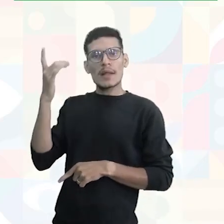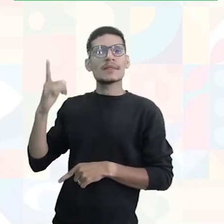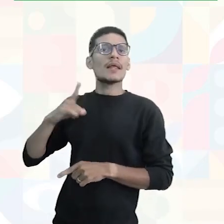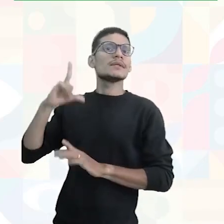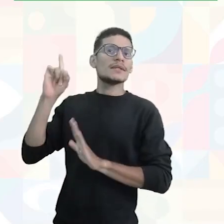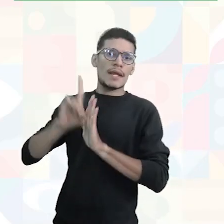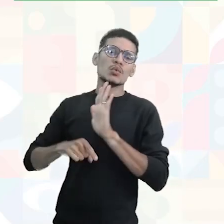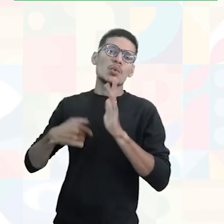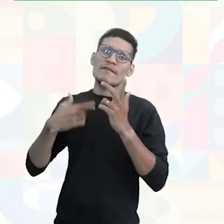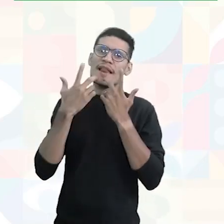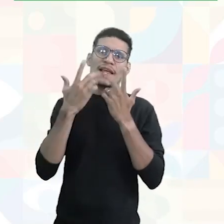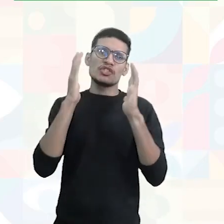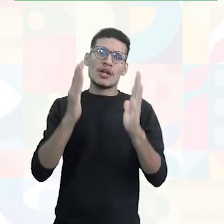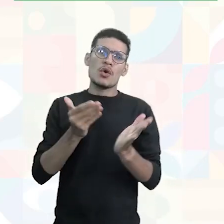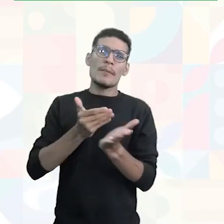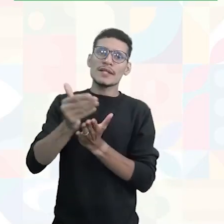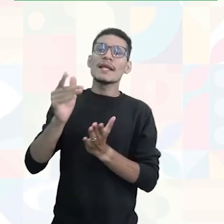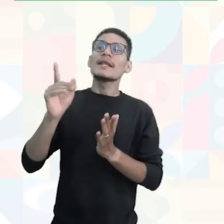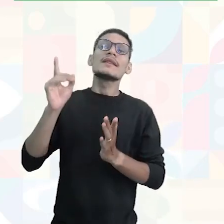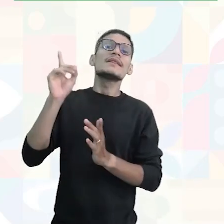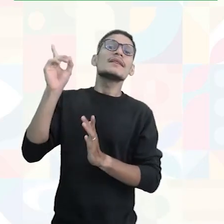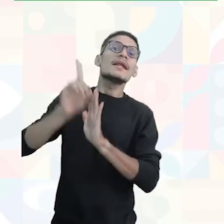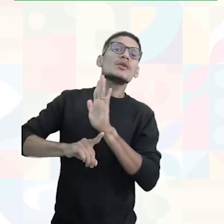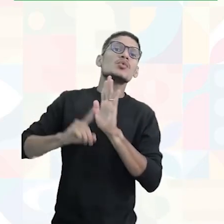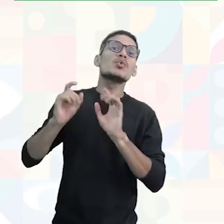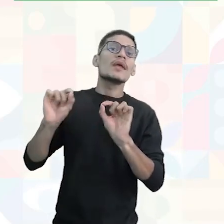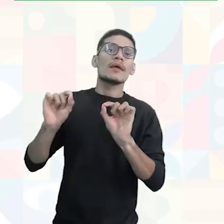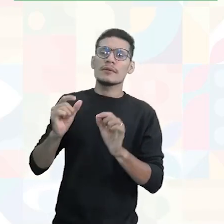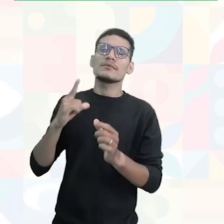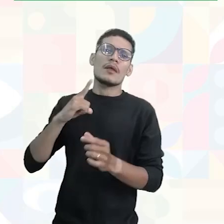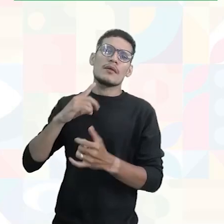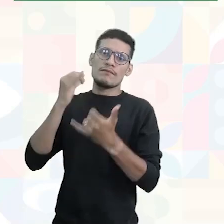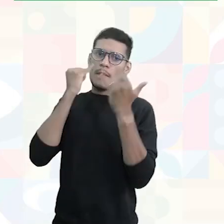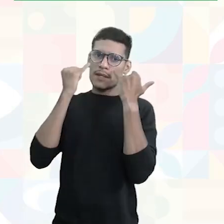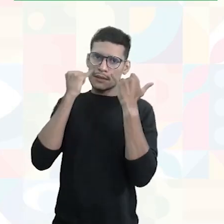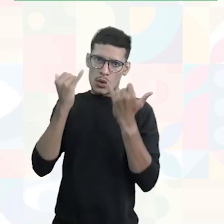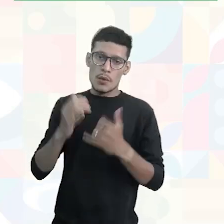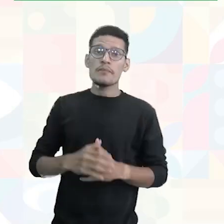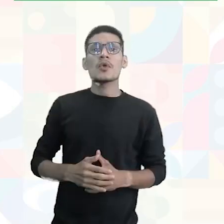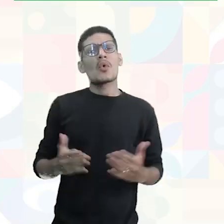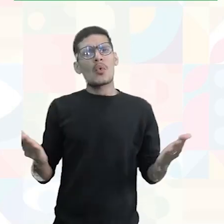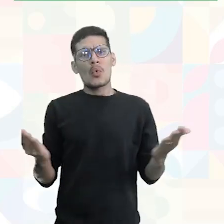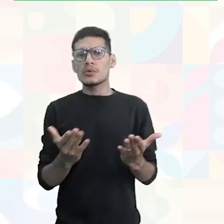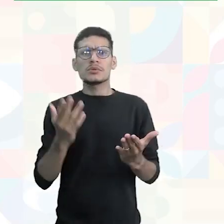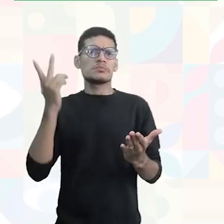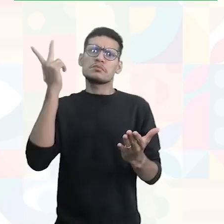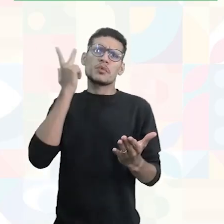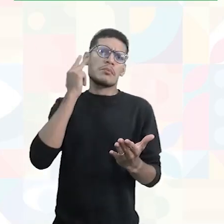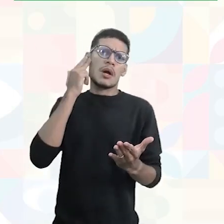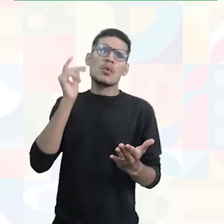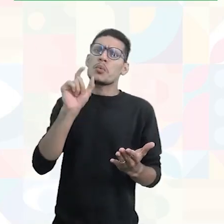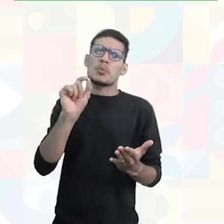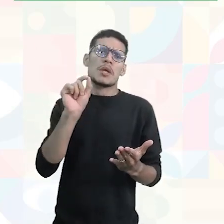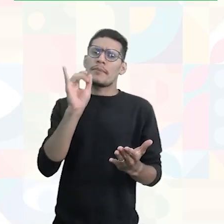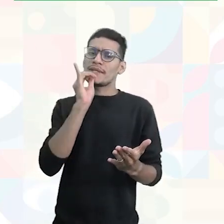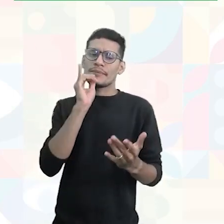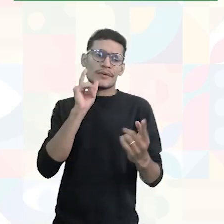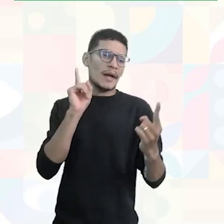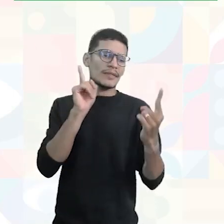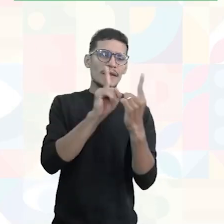gente falou lá no comecinho, o direito de receber informação. E aí hoje é muito comum a gente ver o